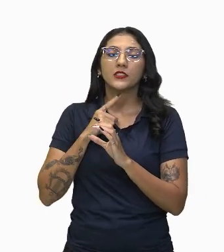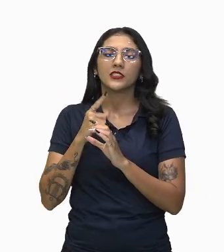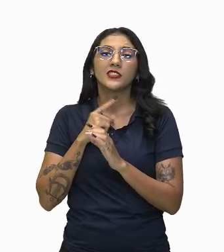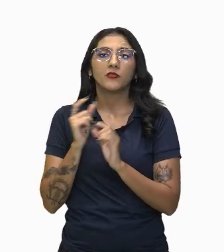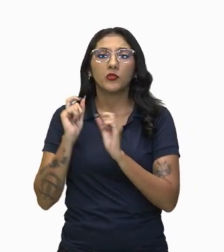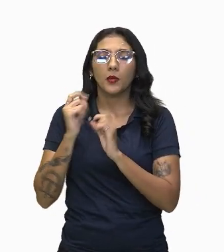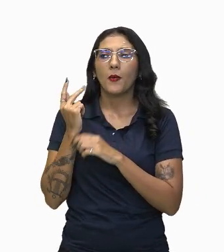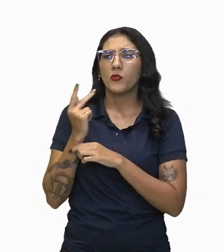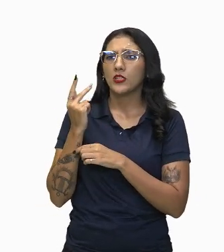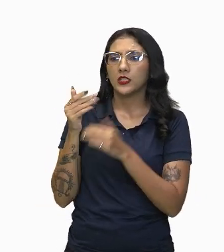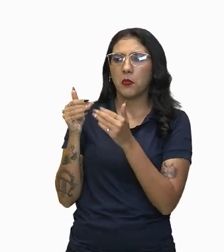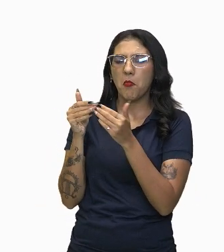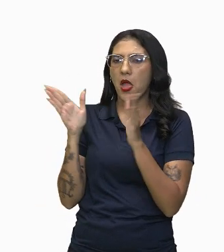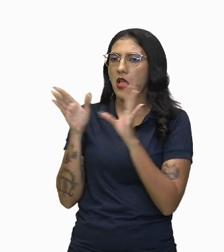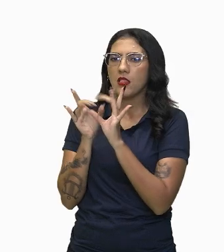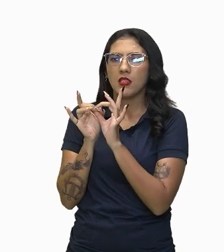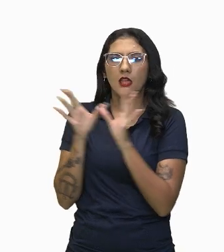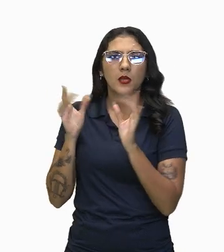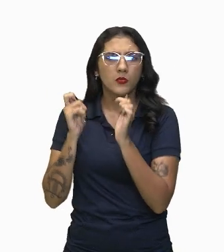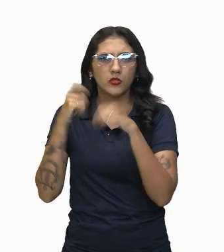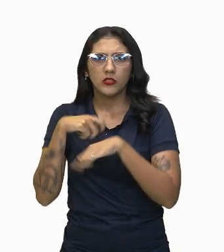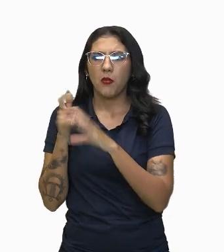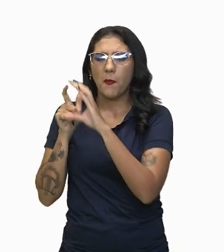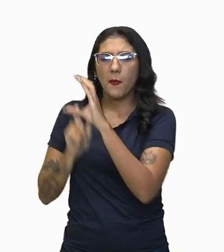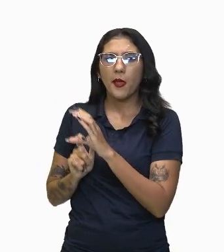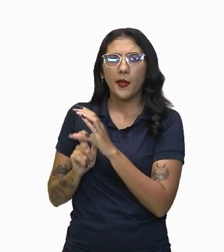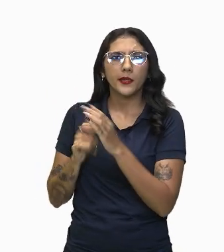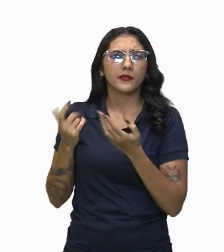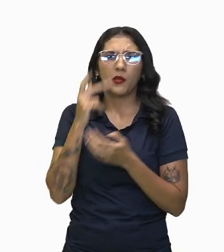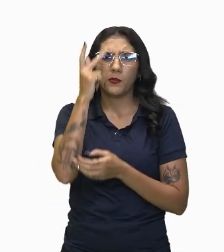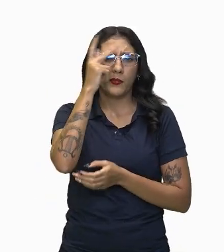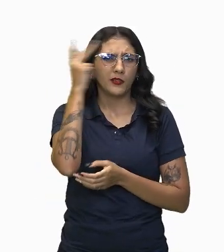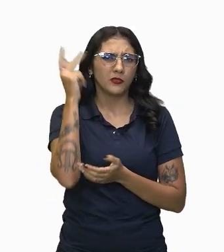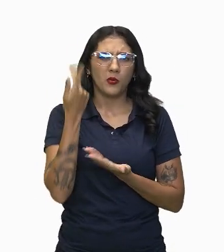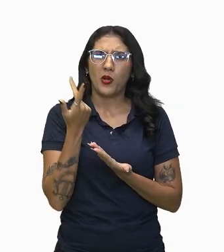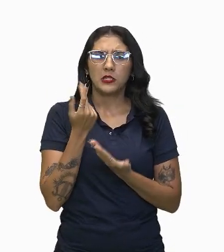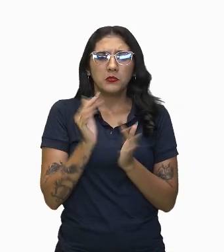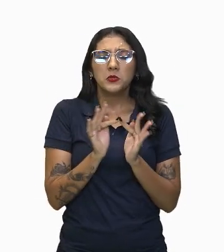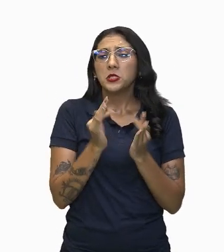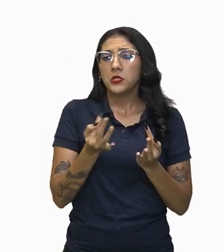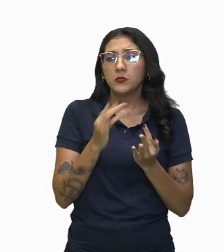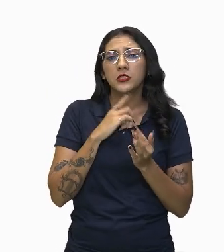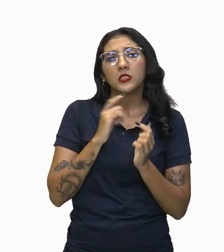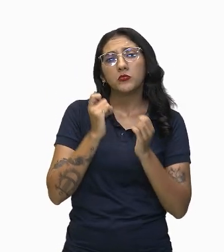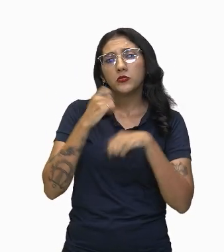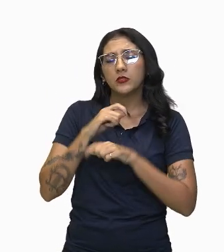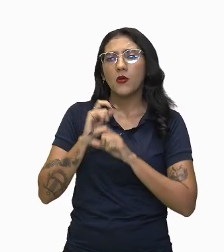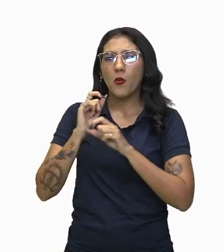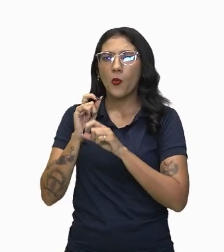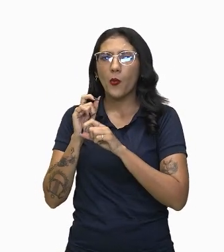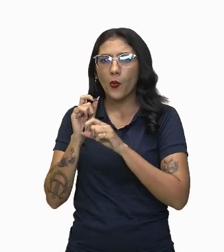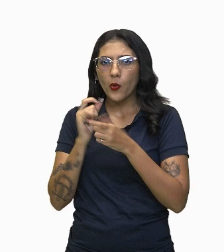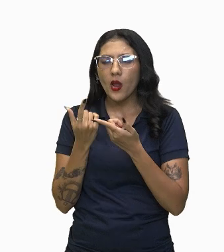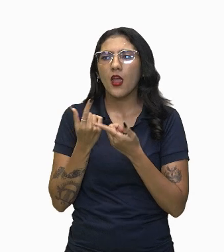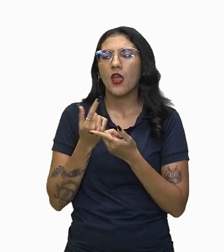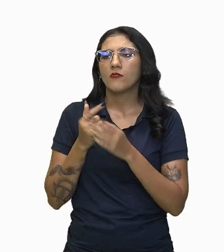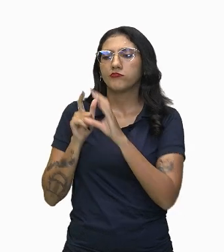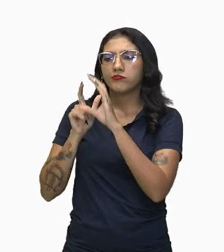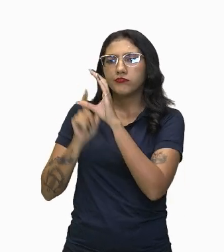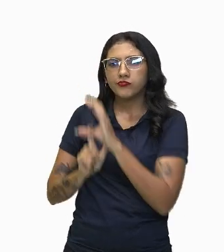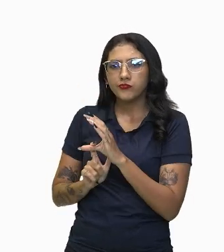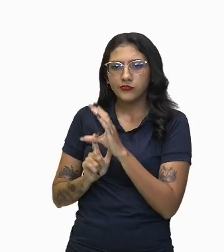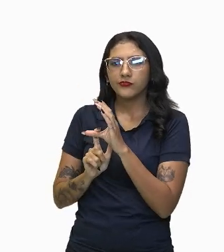de crédito muito grande, então pessoas comuns passaram a aplicar na Bolsa de